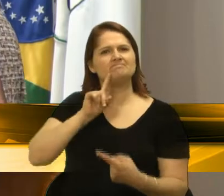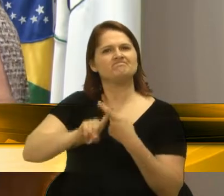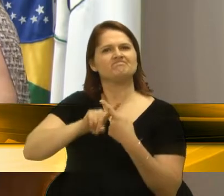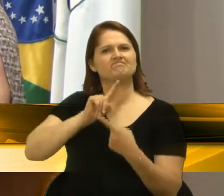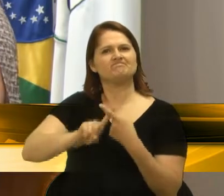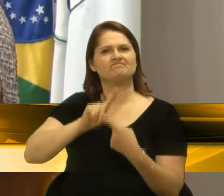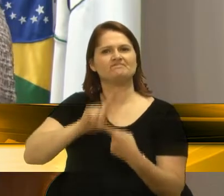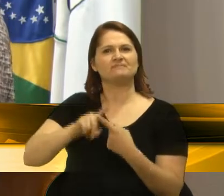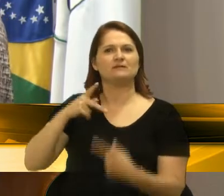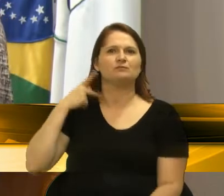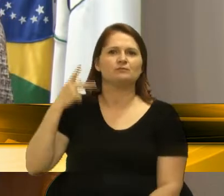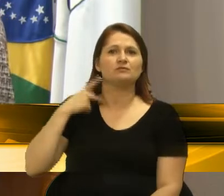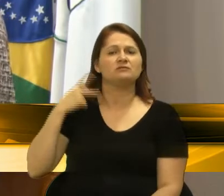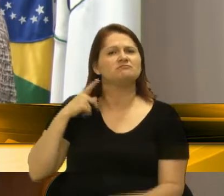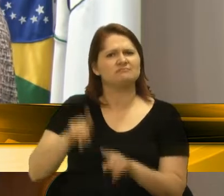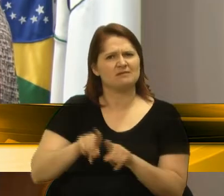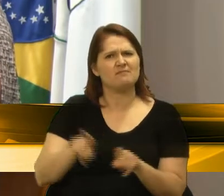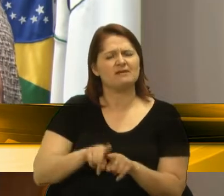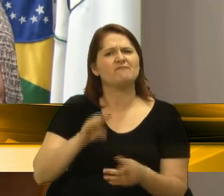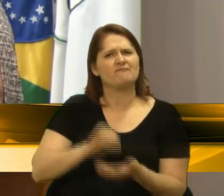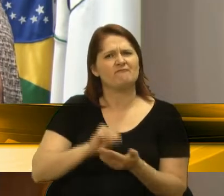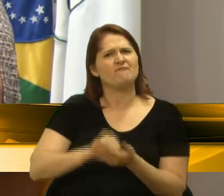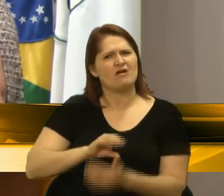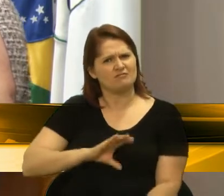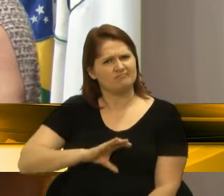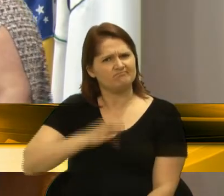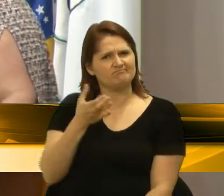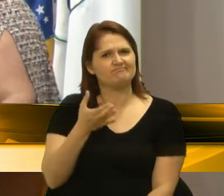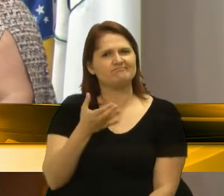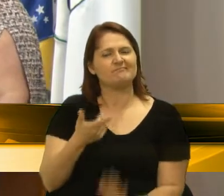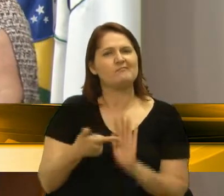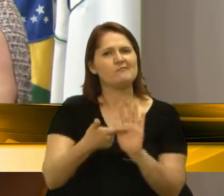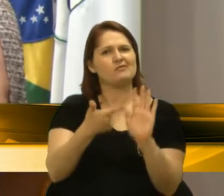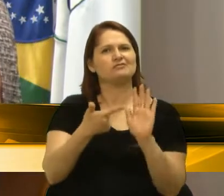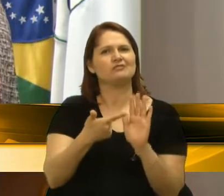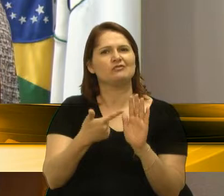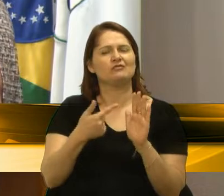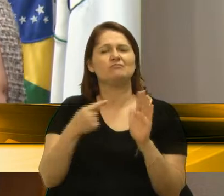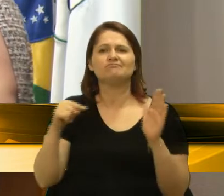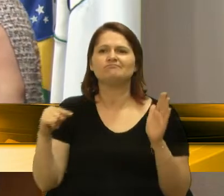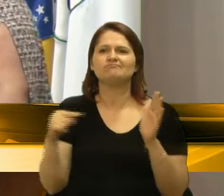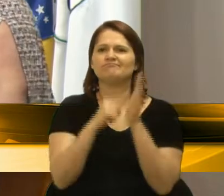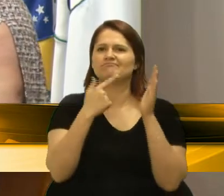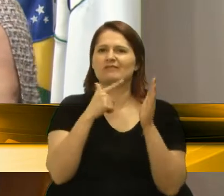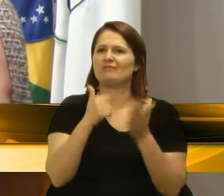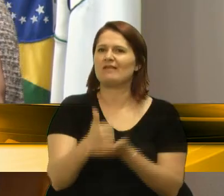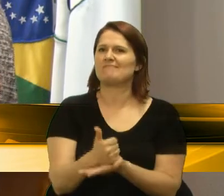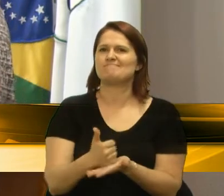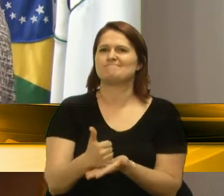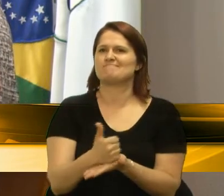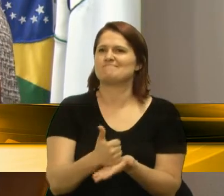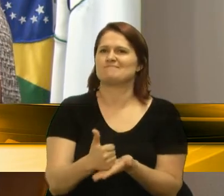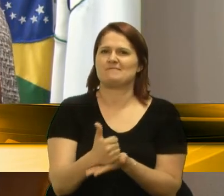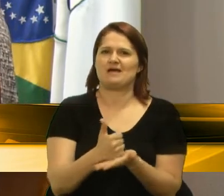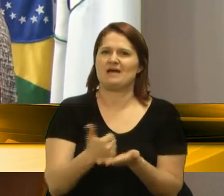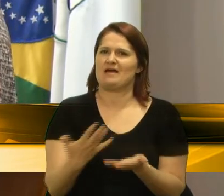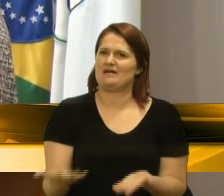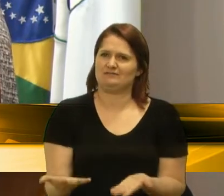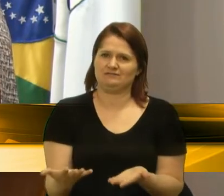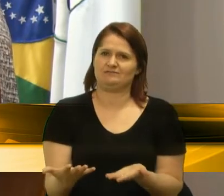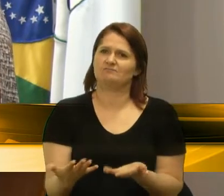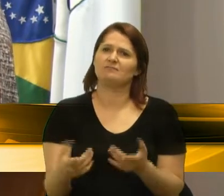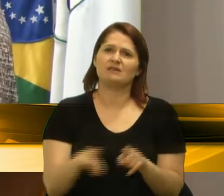e covardia, apresentou infundadamente uma denúncia e jogou para a responsabilidade